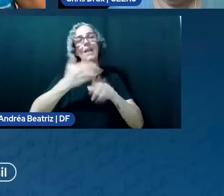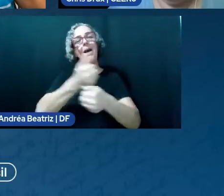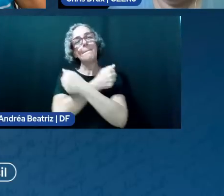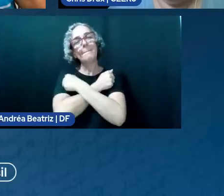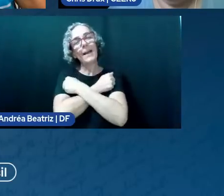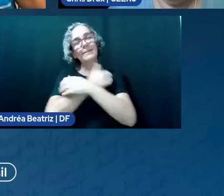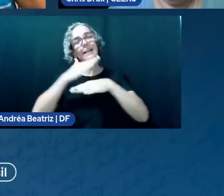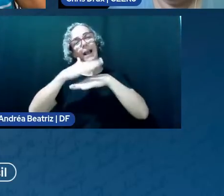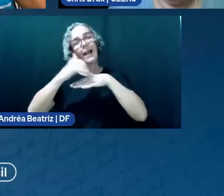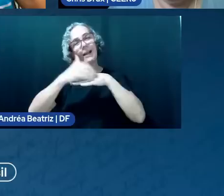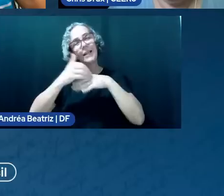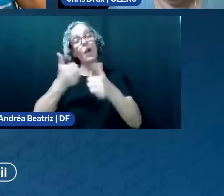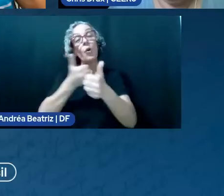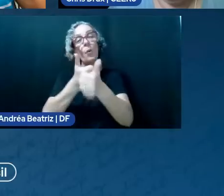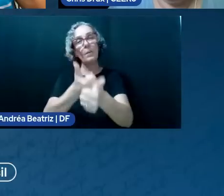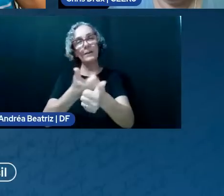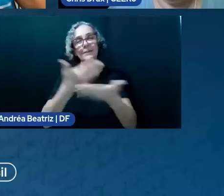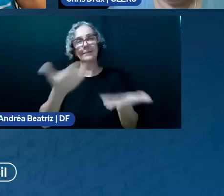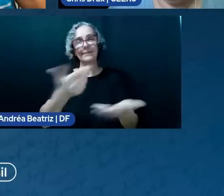estão acompanhando. Até a semana que vem.